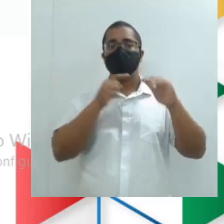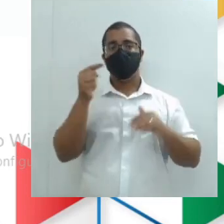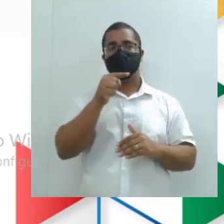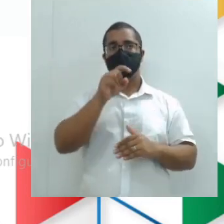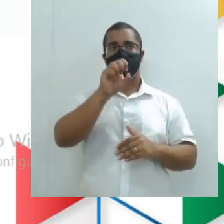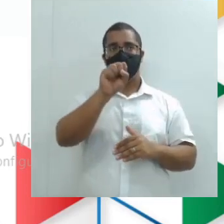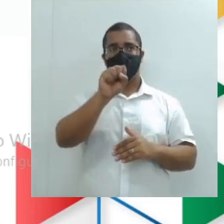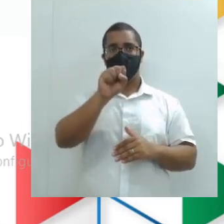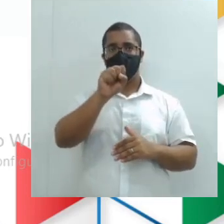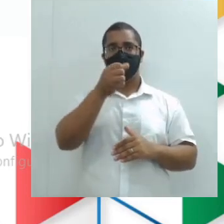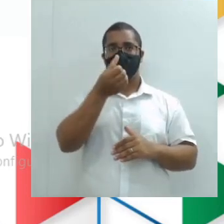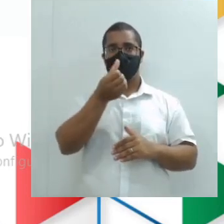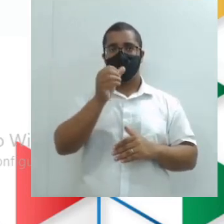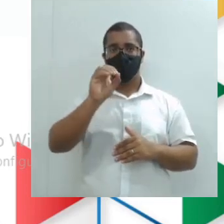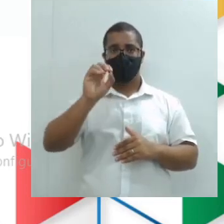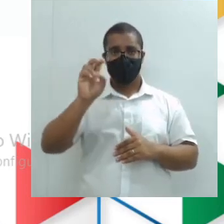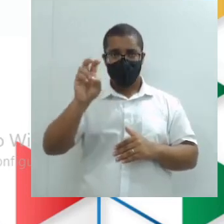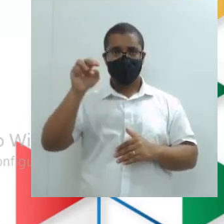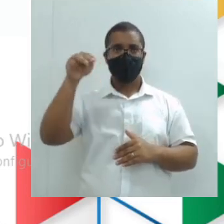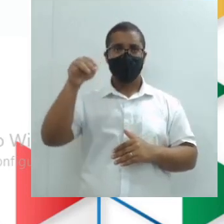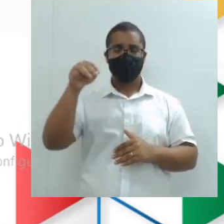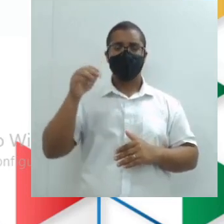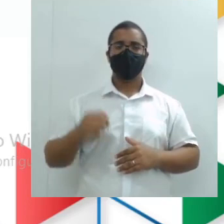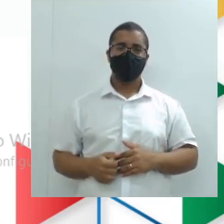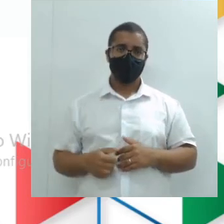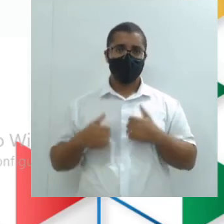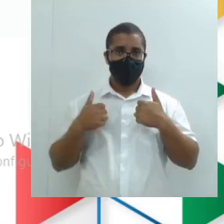8.605 metros, ok?